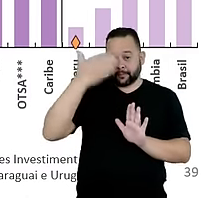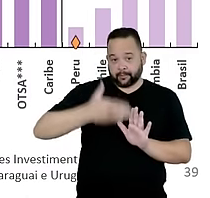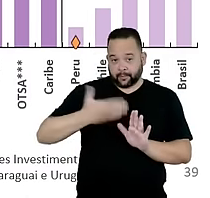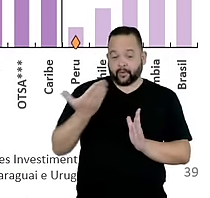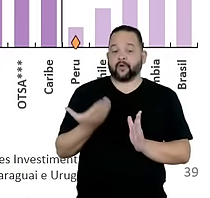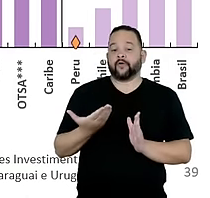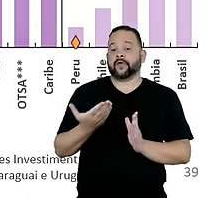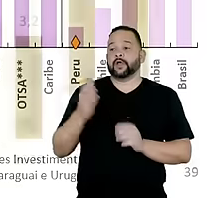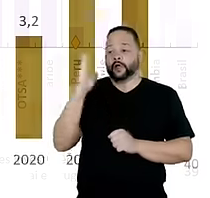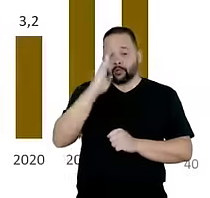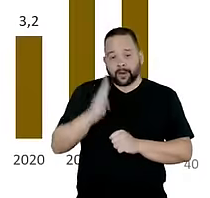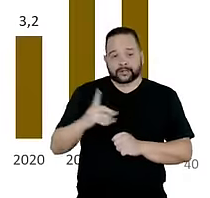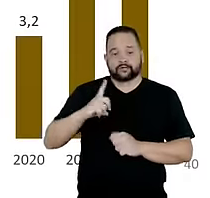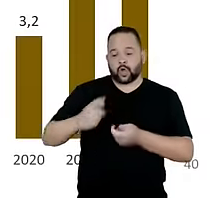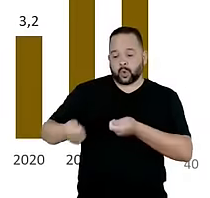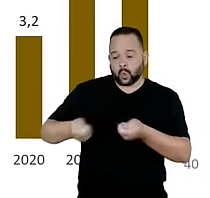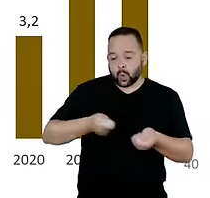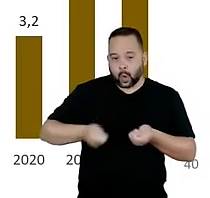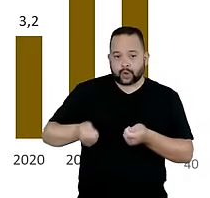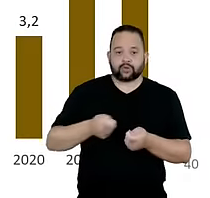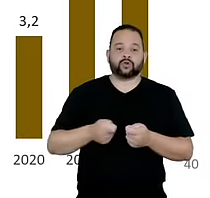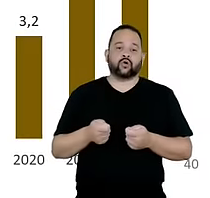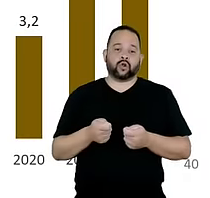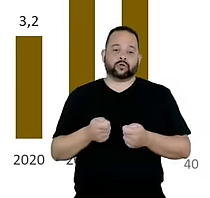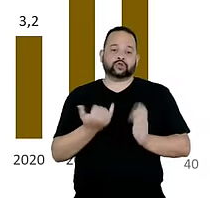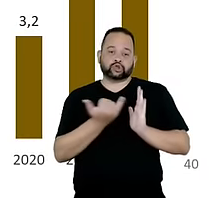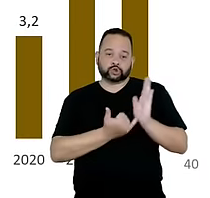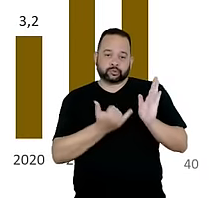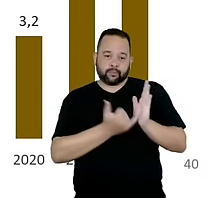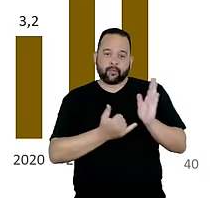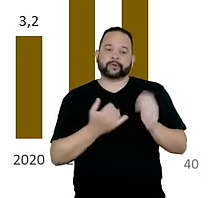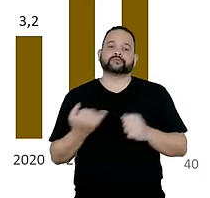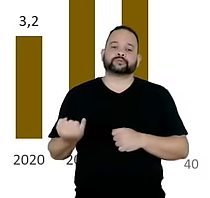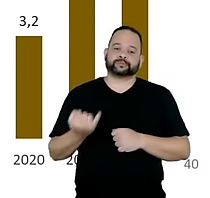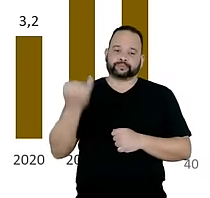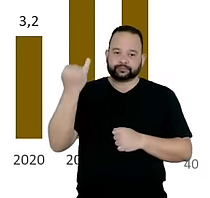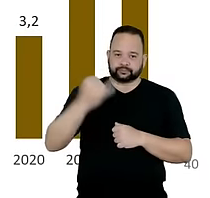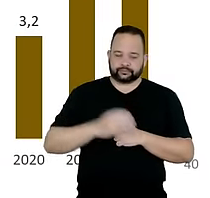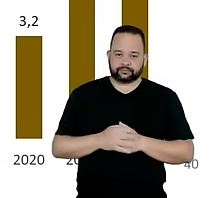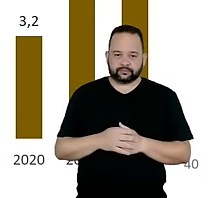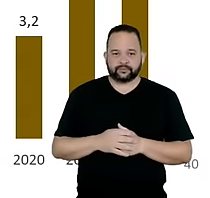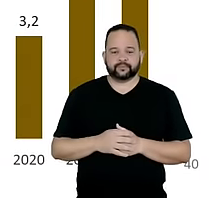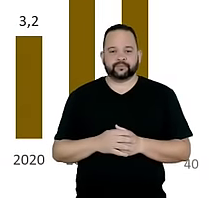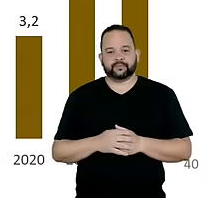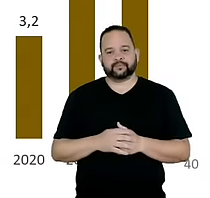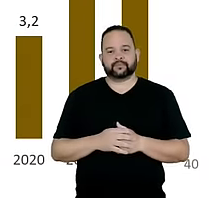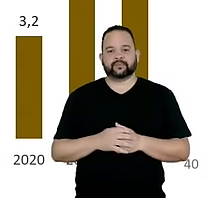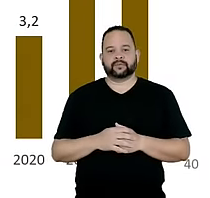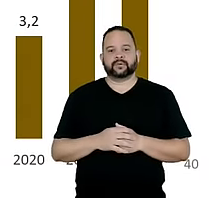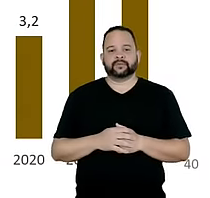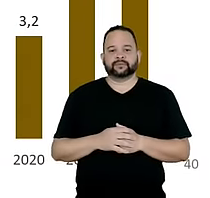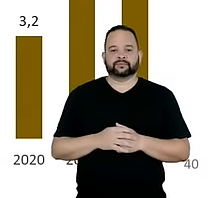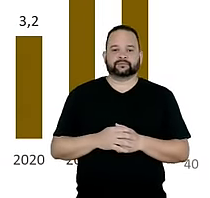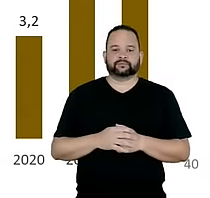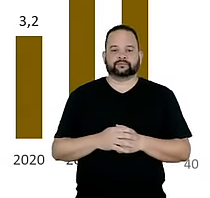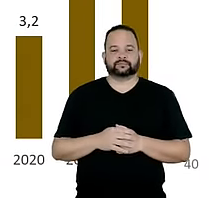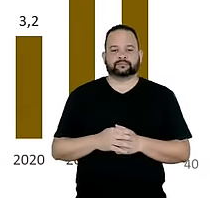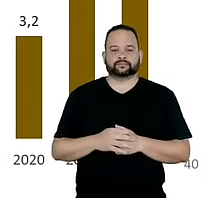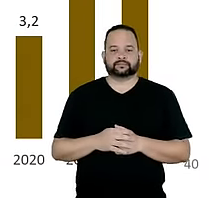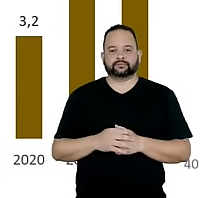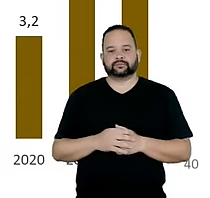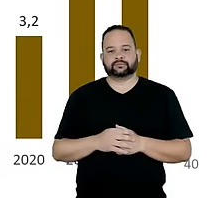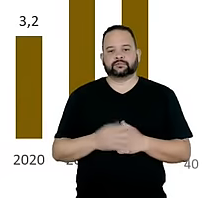que é relevante que precisa ser endereçado Mercado de Capitais vou falar rapidamente a gente precisa